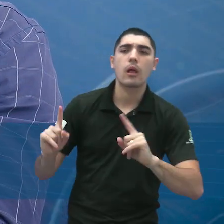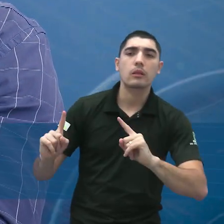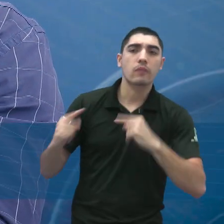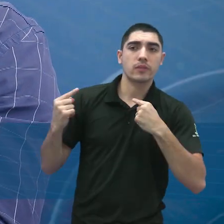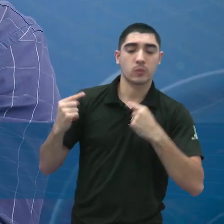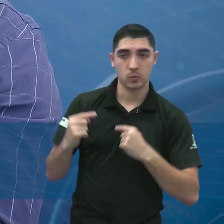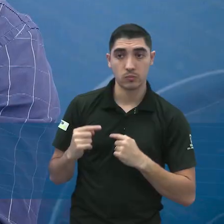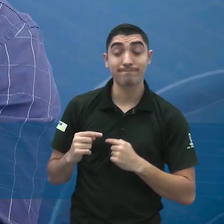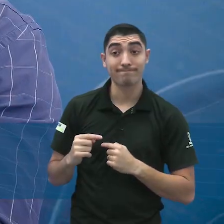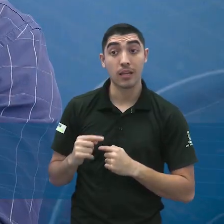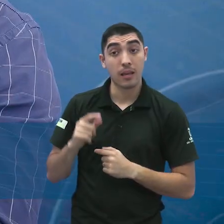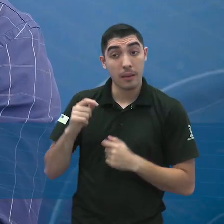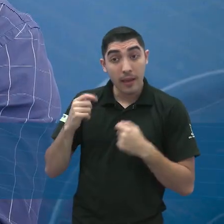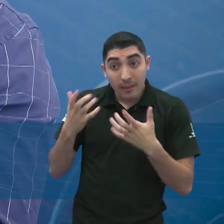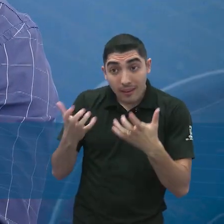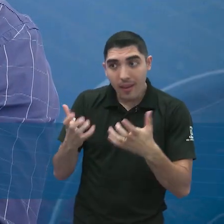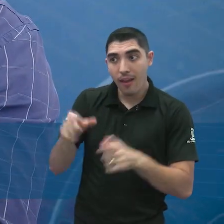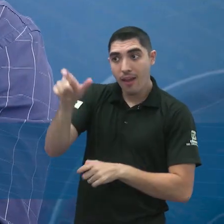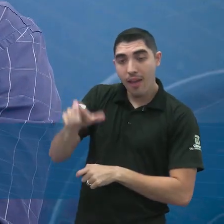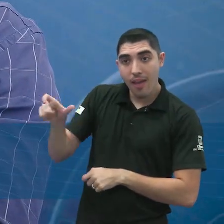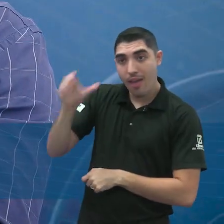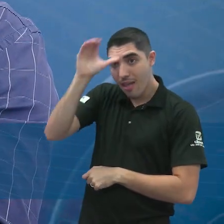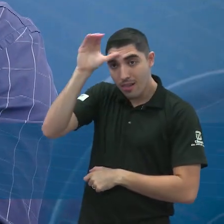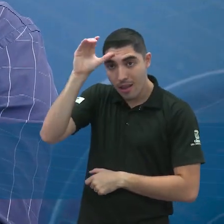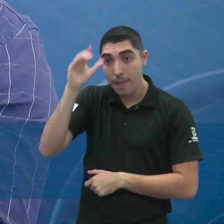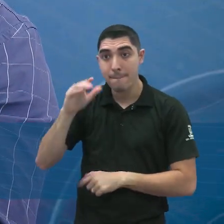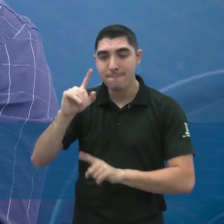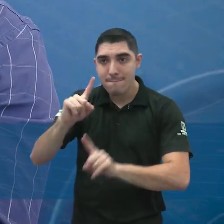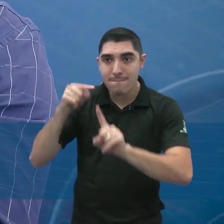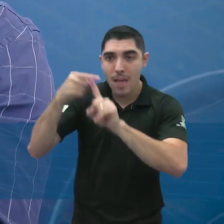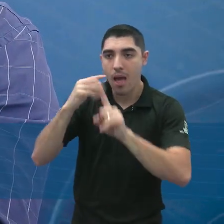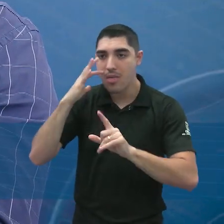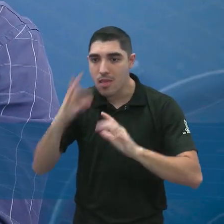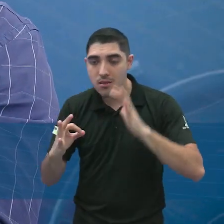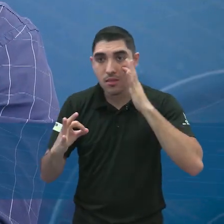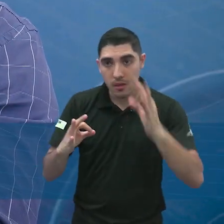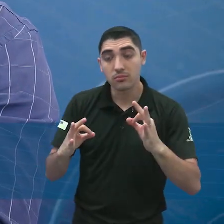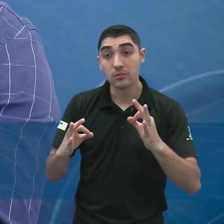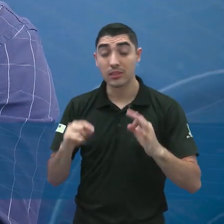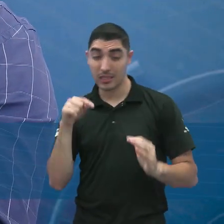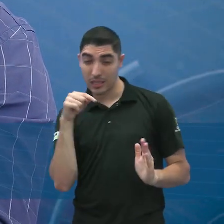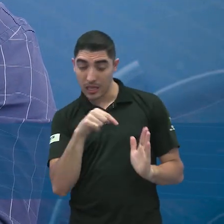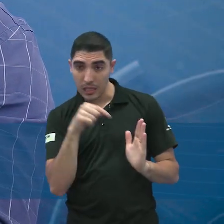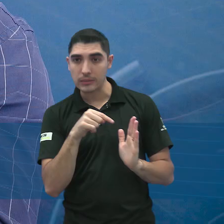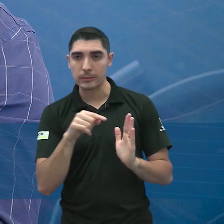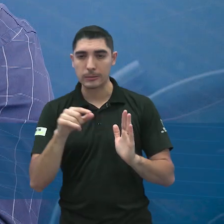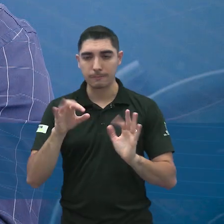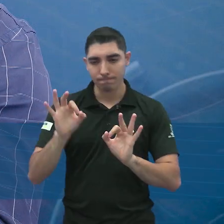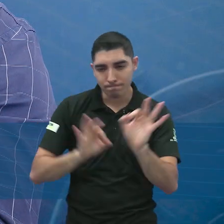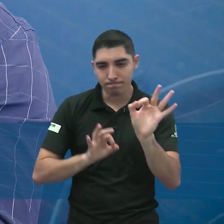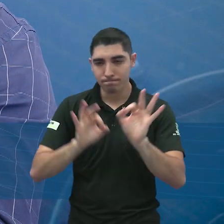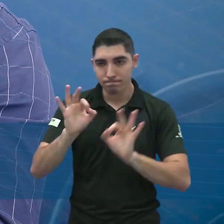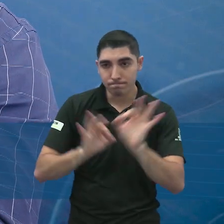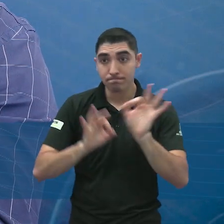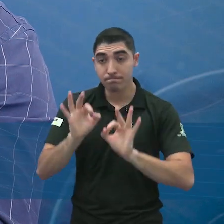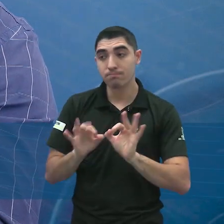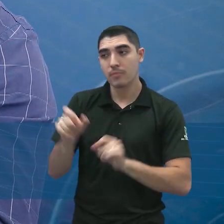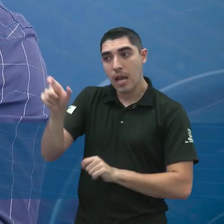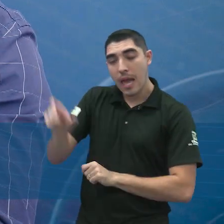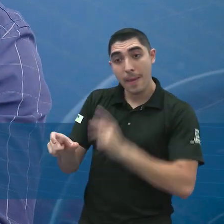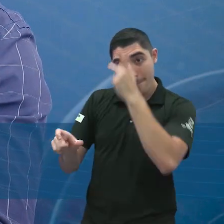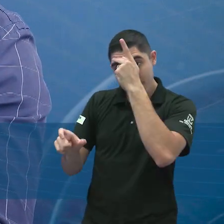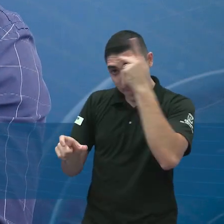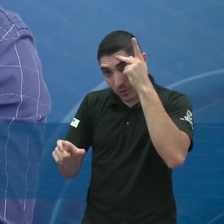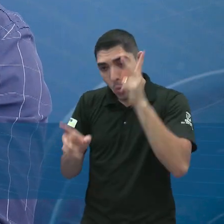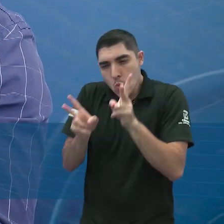briga pela atenção do consumidor está muito grande. Então, eles fazem de tudo. Então, o cookie trabalha com o melhor algoritmo para a pessoa não sair